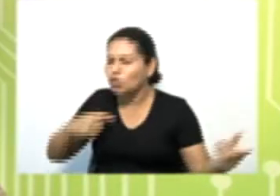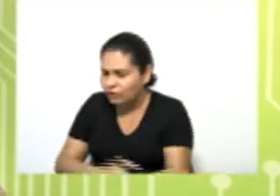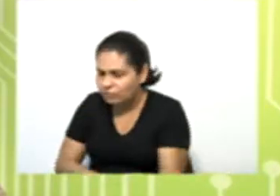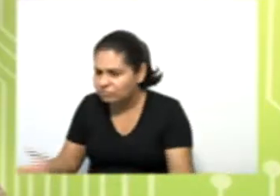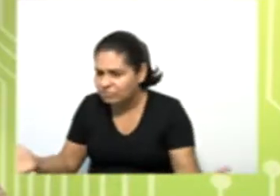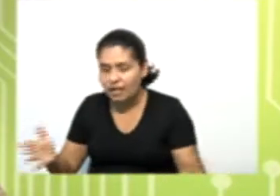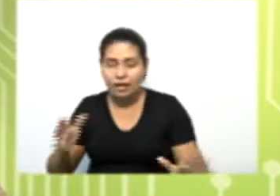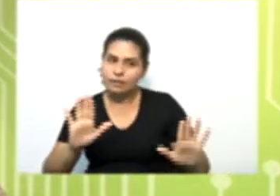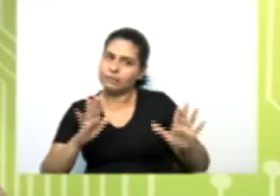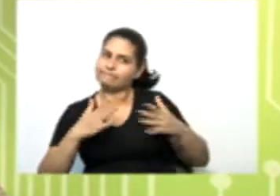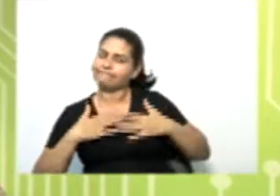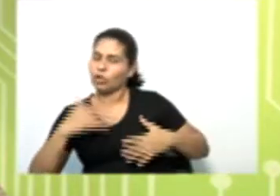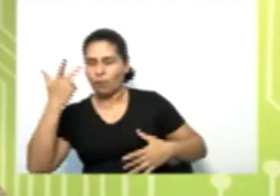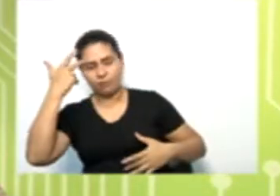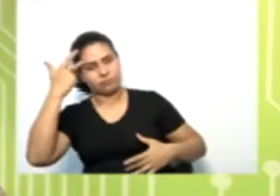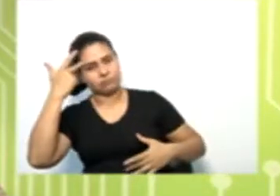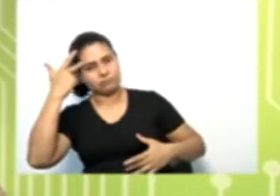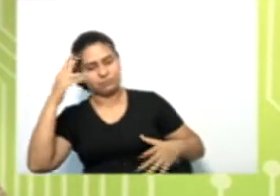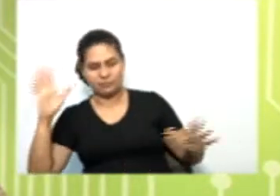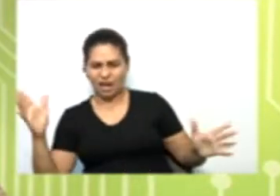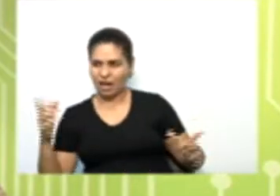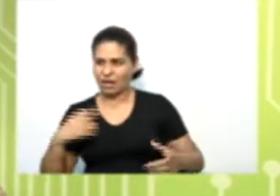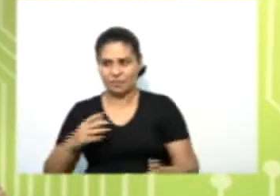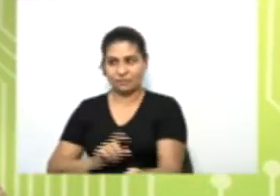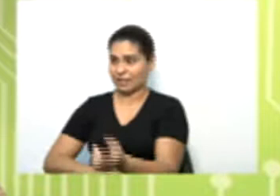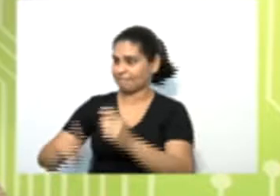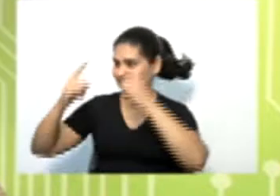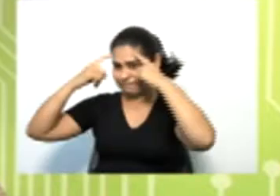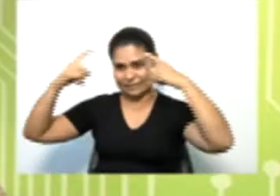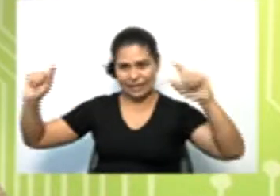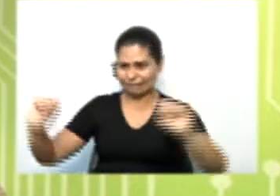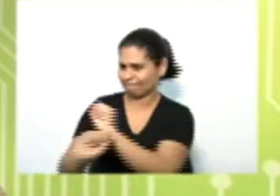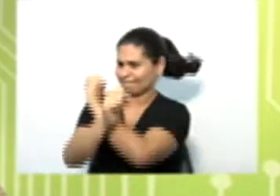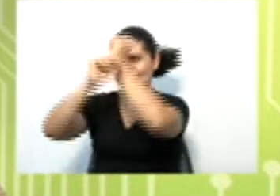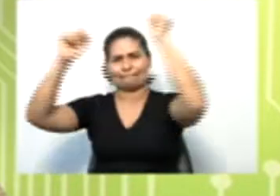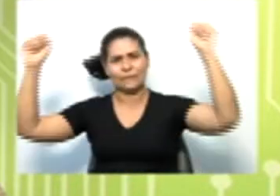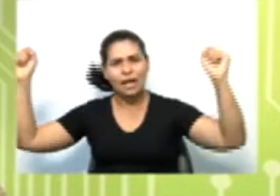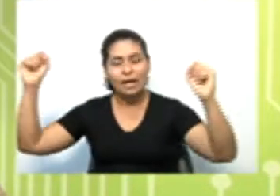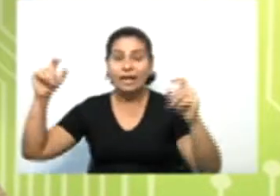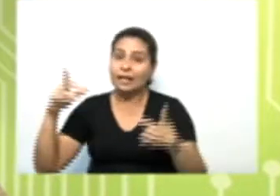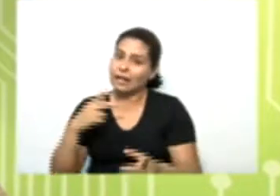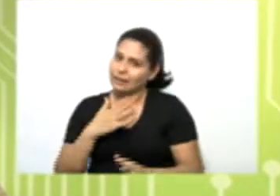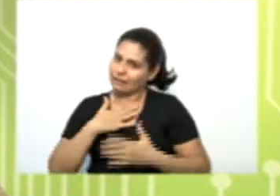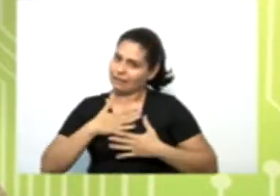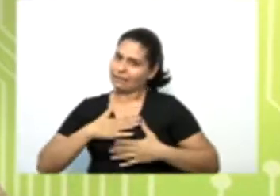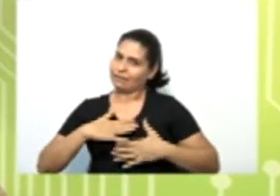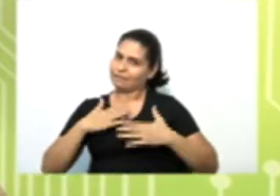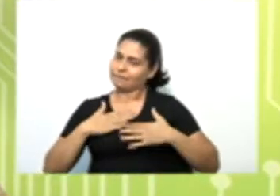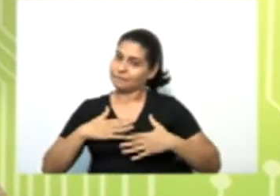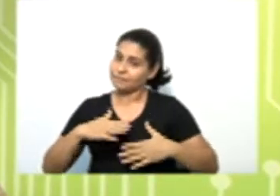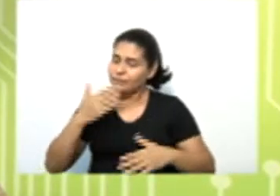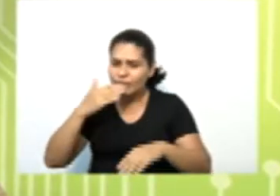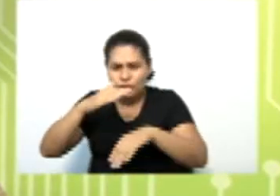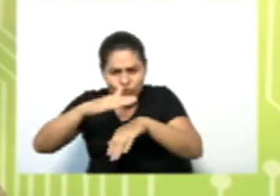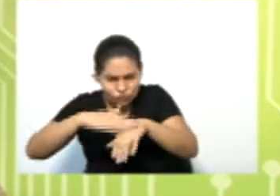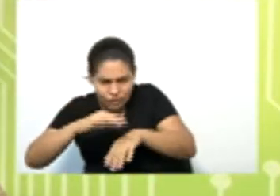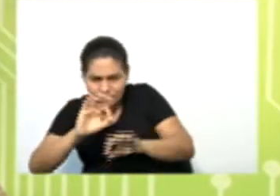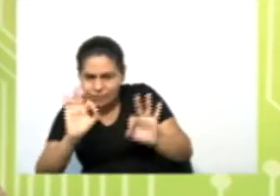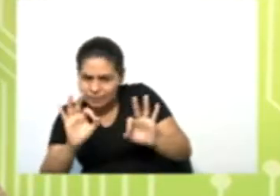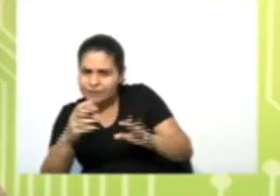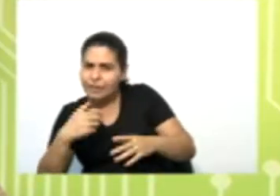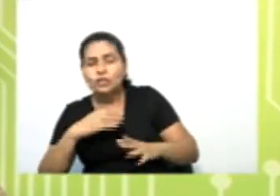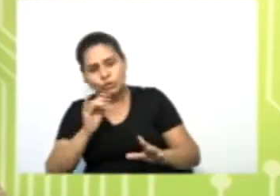nervoso? É natural isso. A pessoa vai ficar mais nervosa ainda porque você está rotulando ela, não é? Então, chame para si